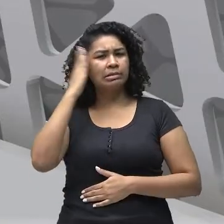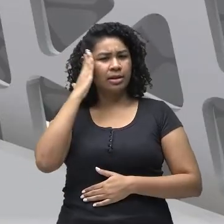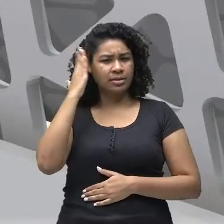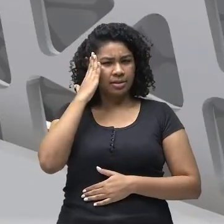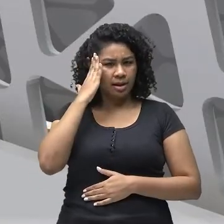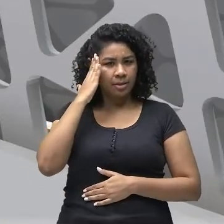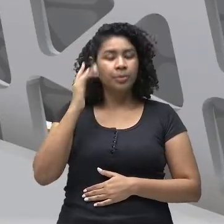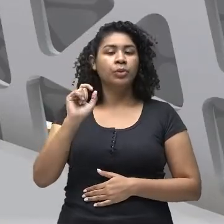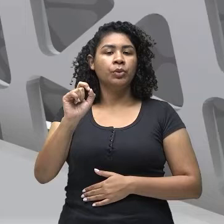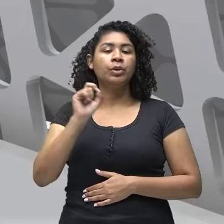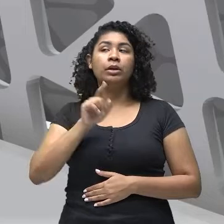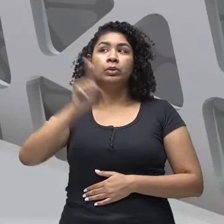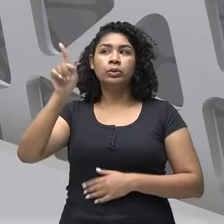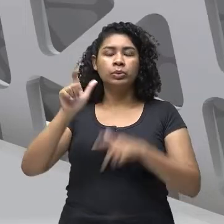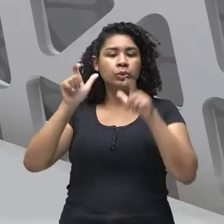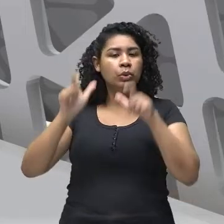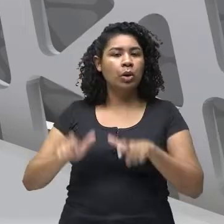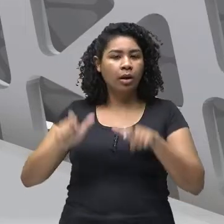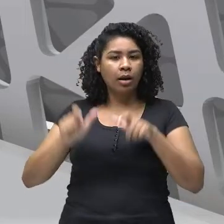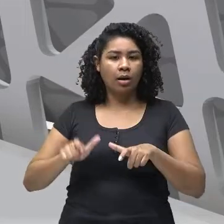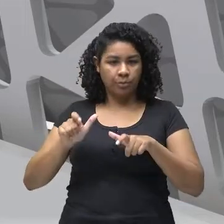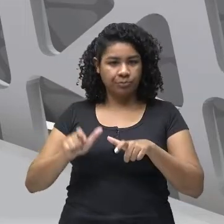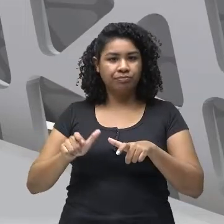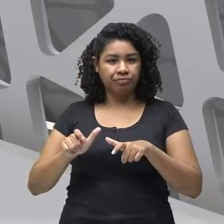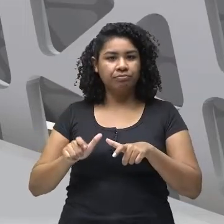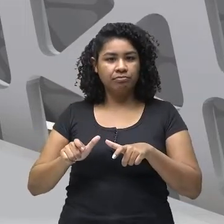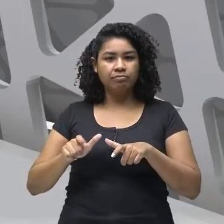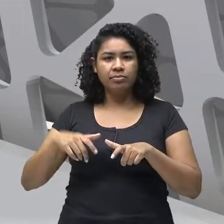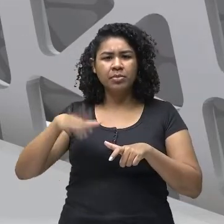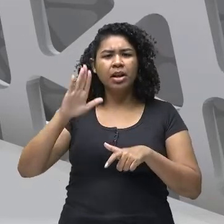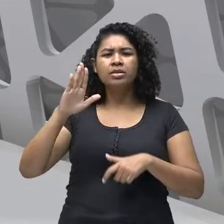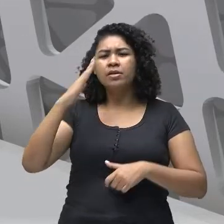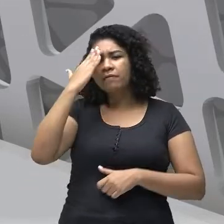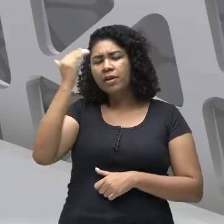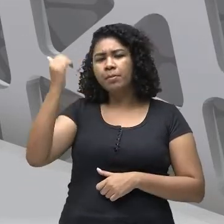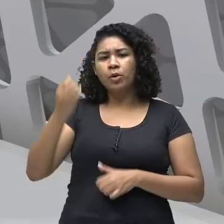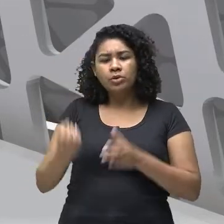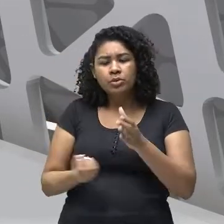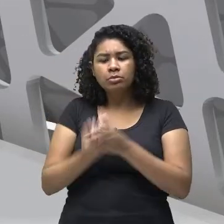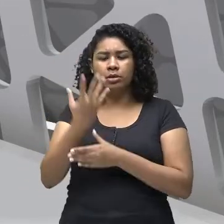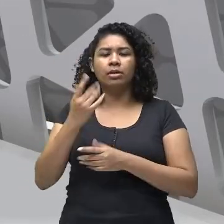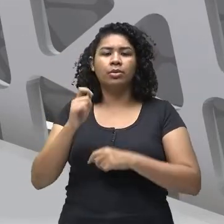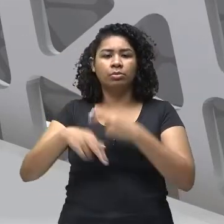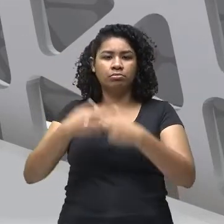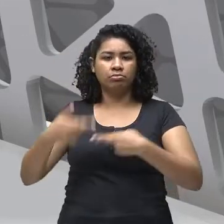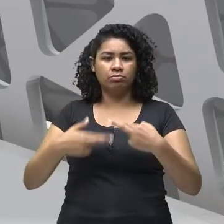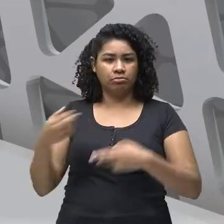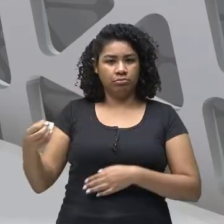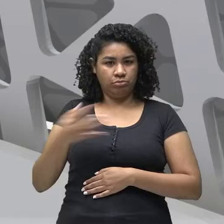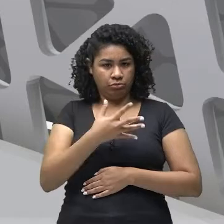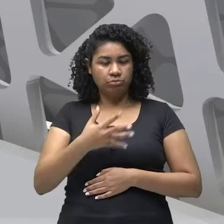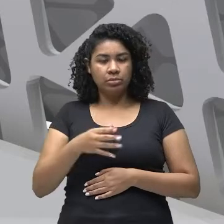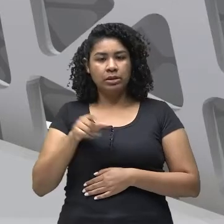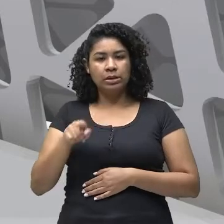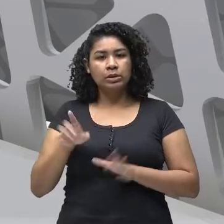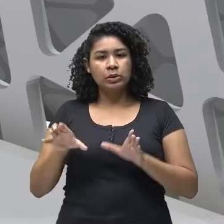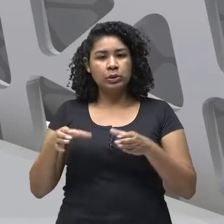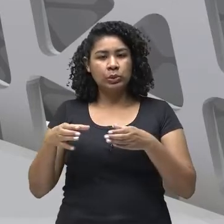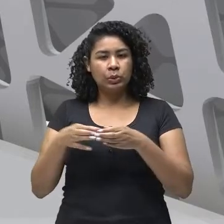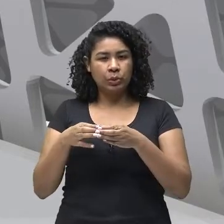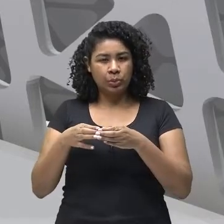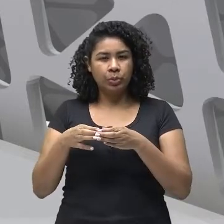em Florença, por exemplo, onde foi a cidade considerada a berço do Renascimento, essa burguesia teve